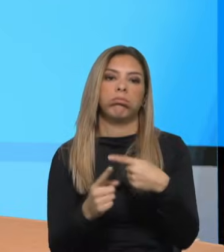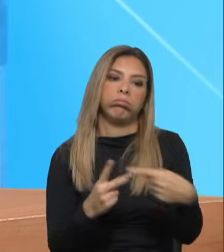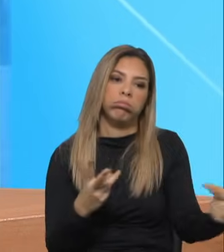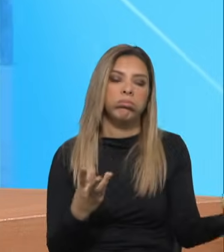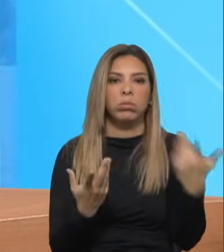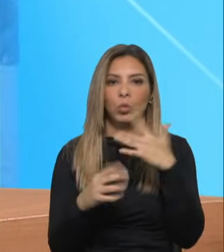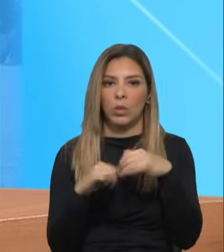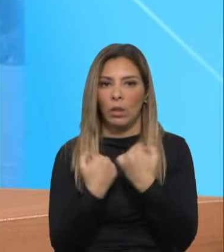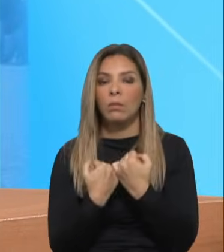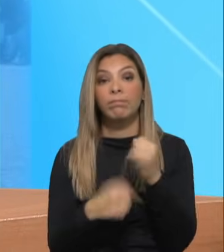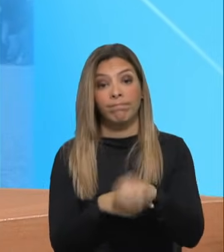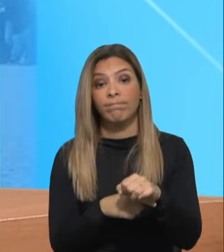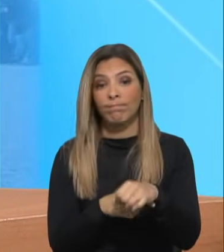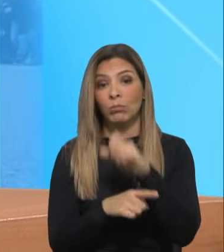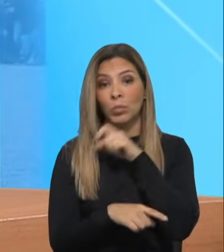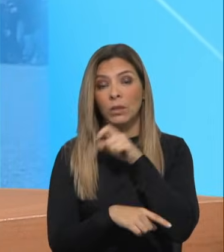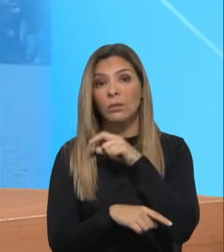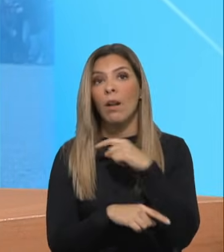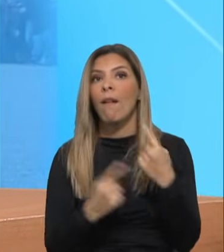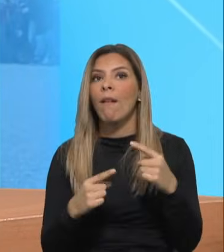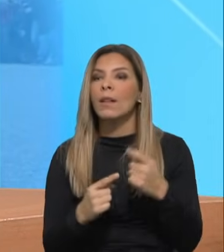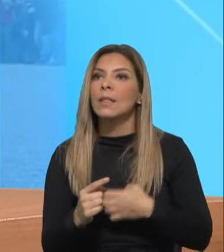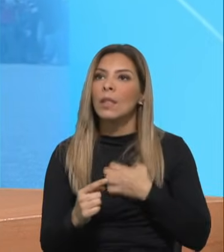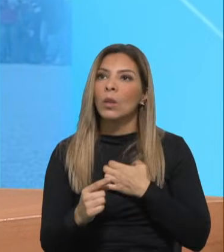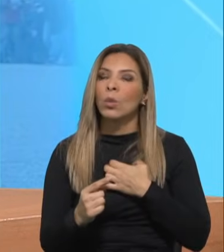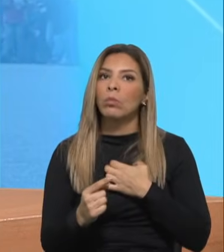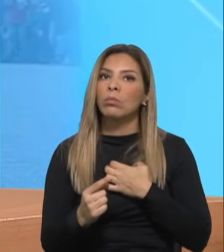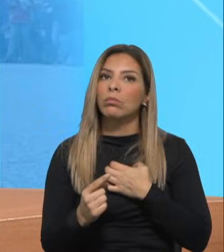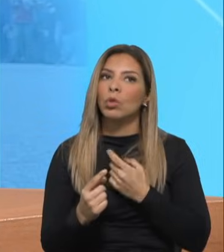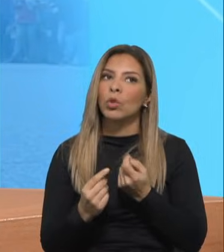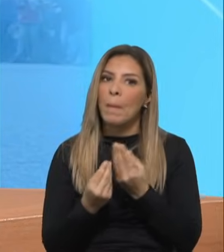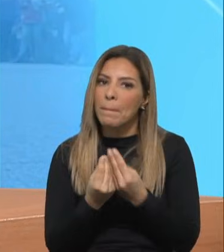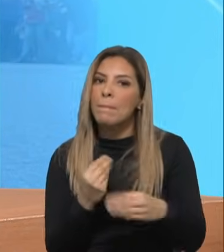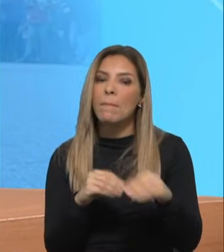é verdade. E se calhar atualmente podemos dizer que tem havido até uma crescente